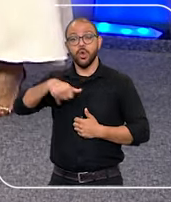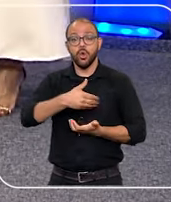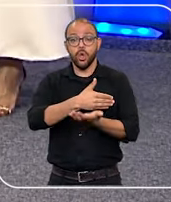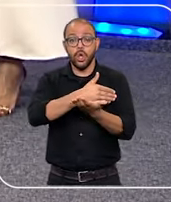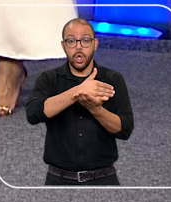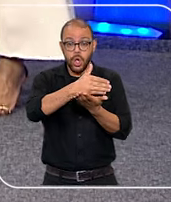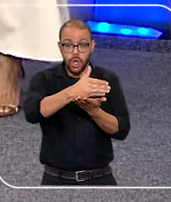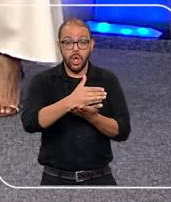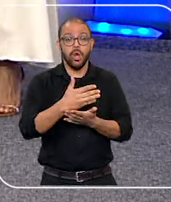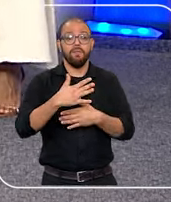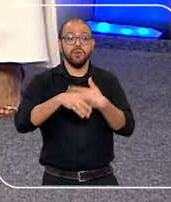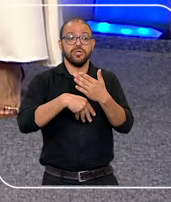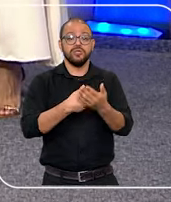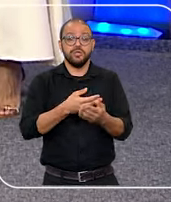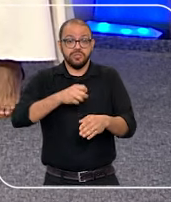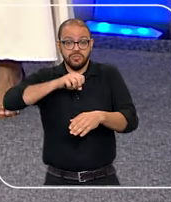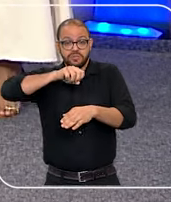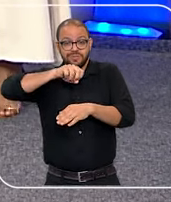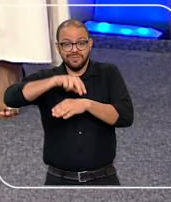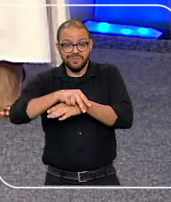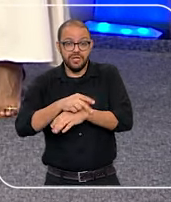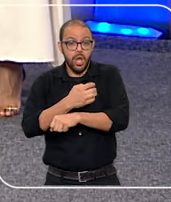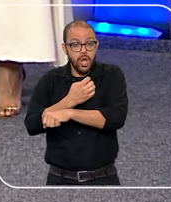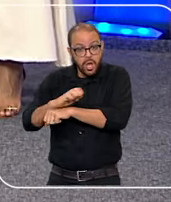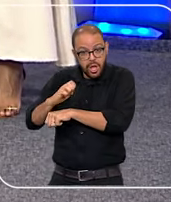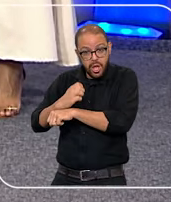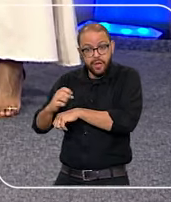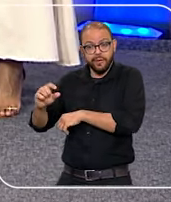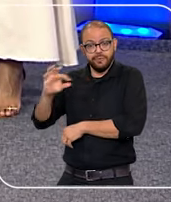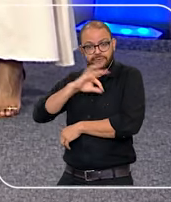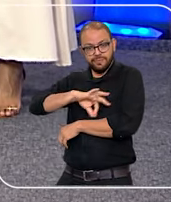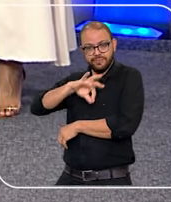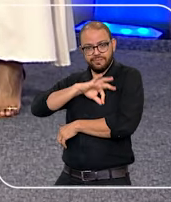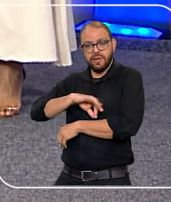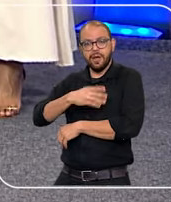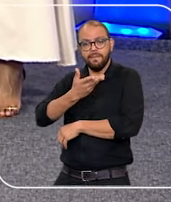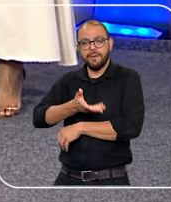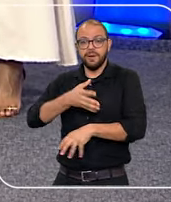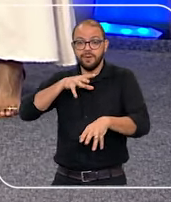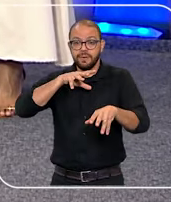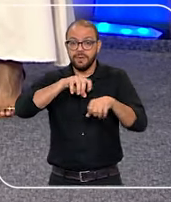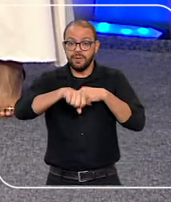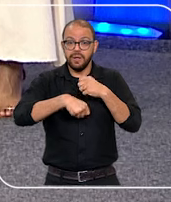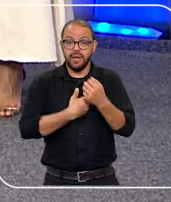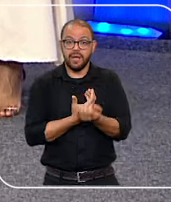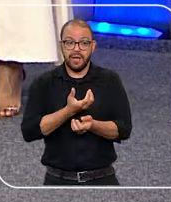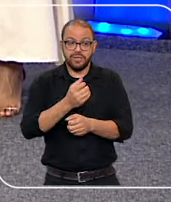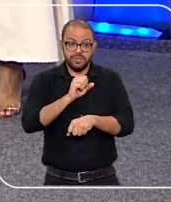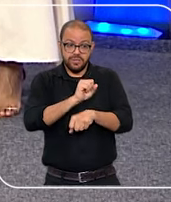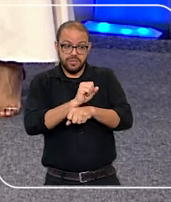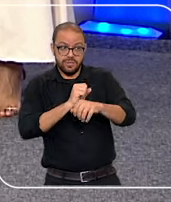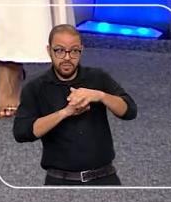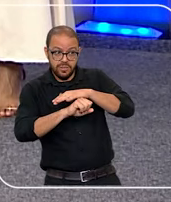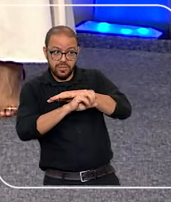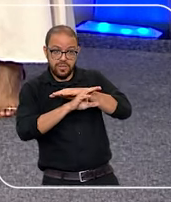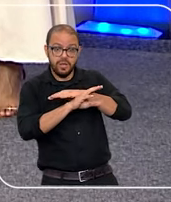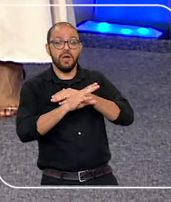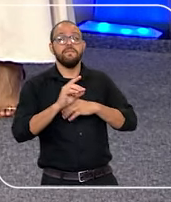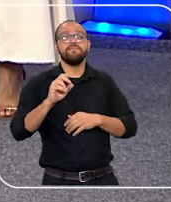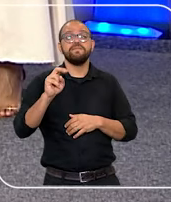STJ abriu as inscrições do processo seletivo de estágio remunerado para a formação de cadastro de